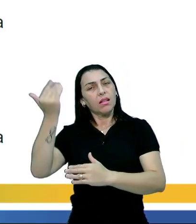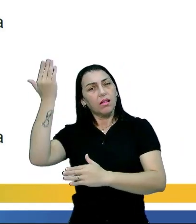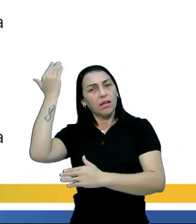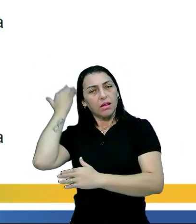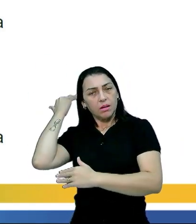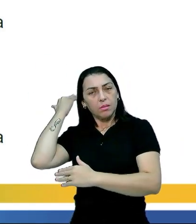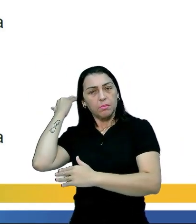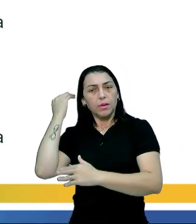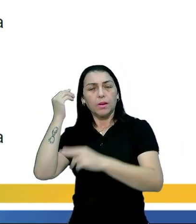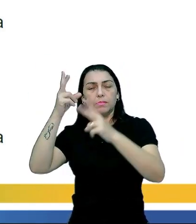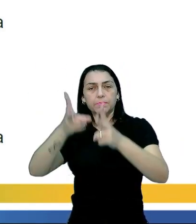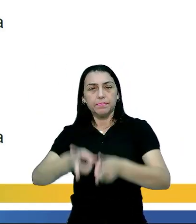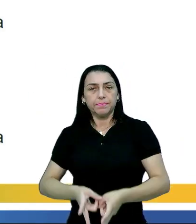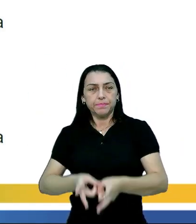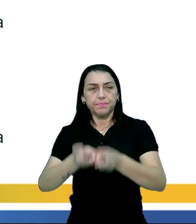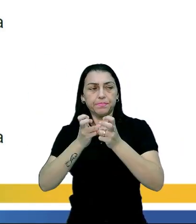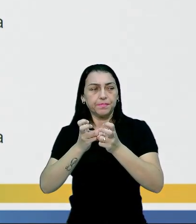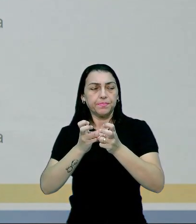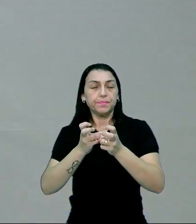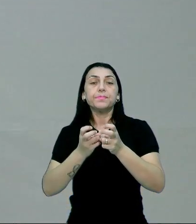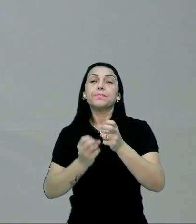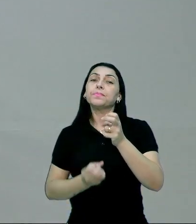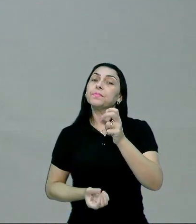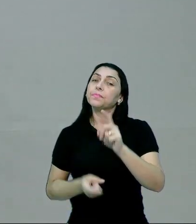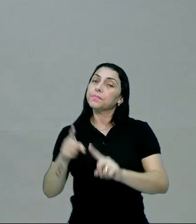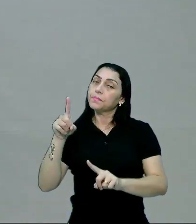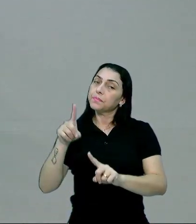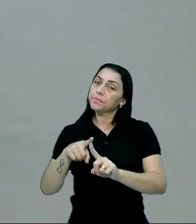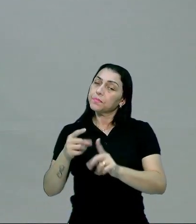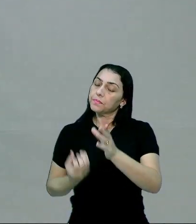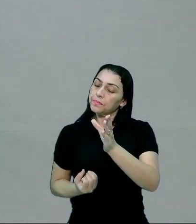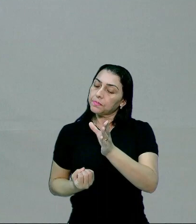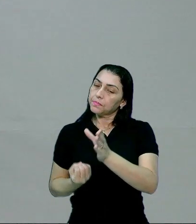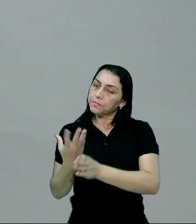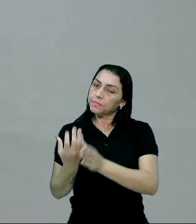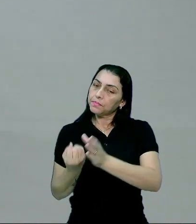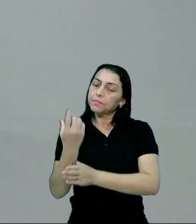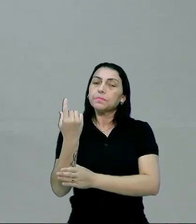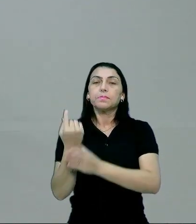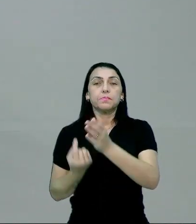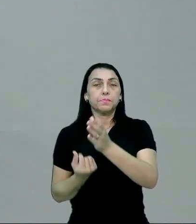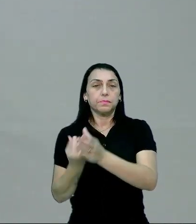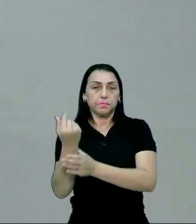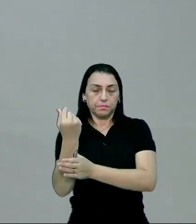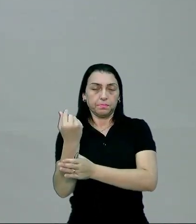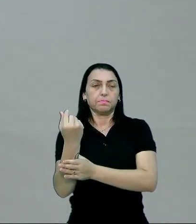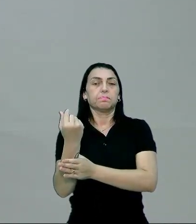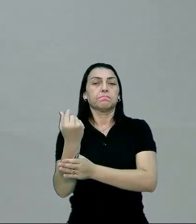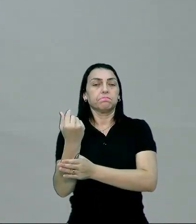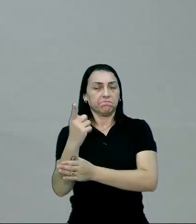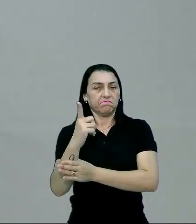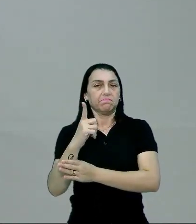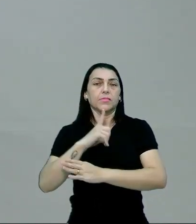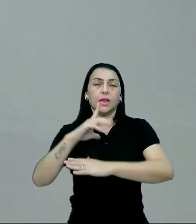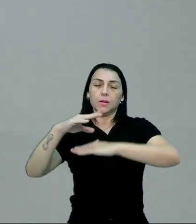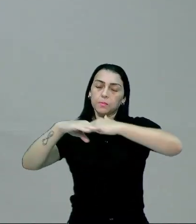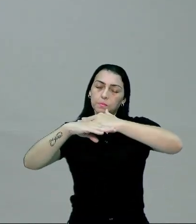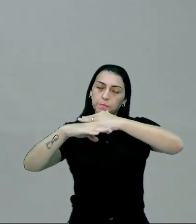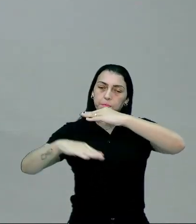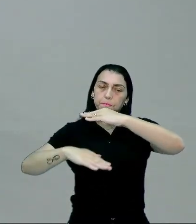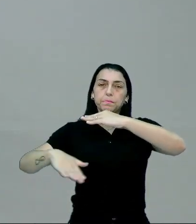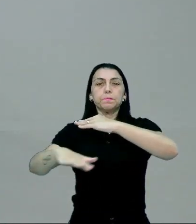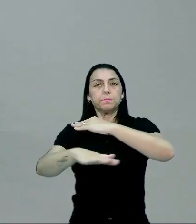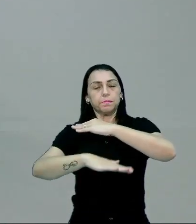época. Então percebam, o modo de produção capitalista ele é muito gerador de desigualdades